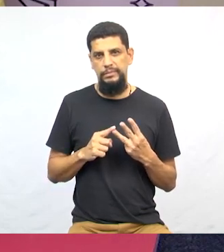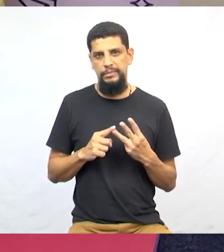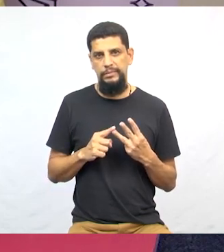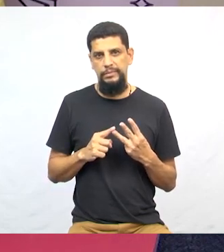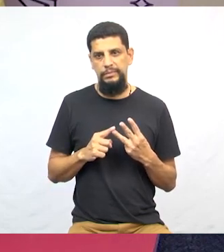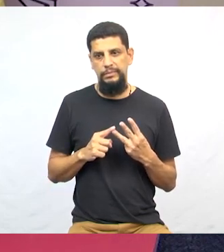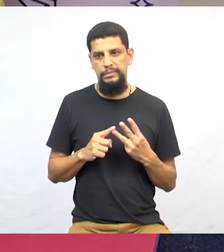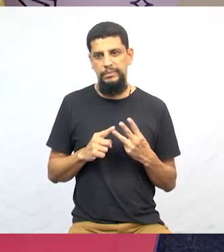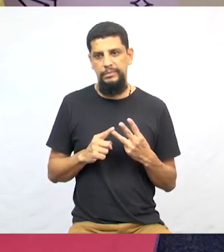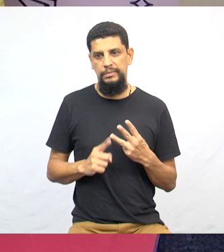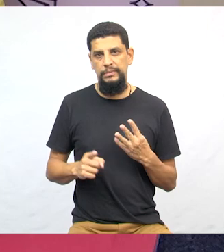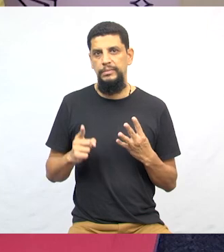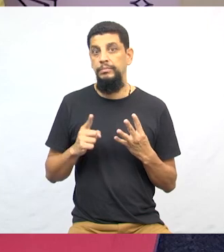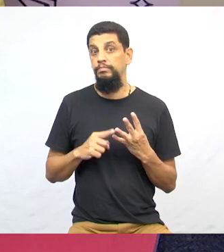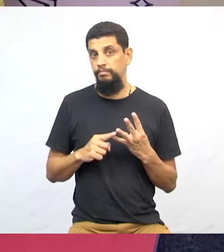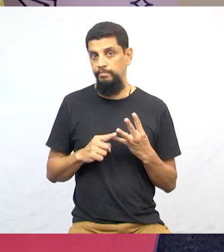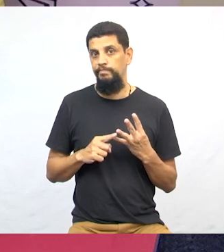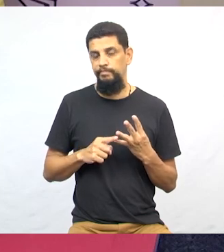Três.